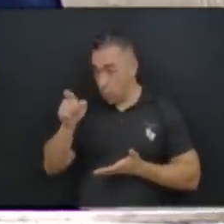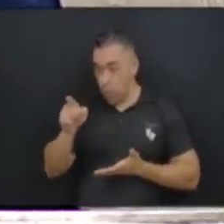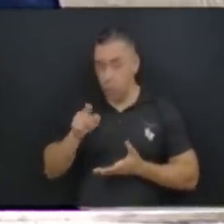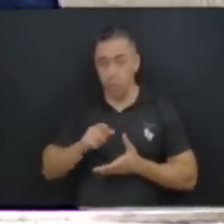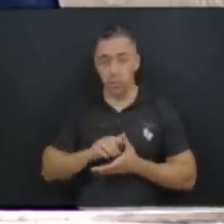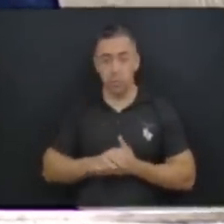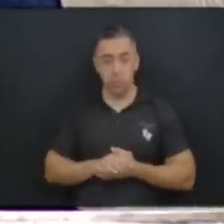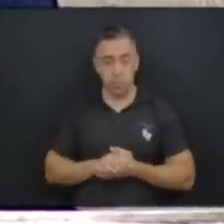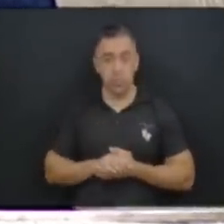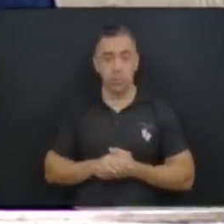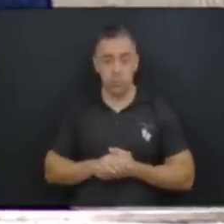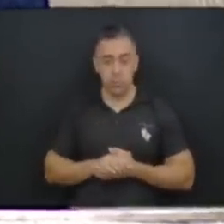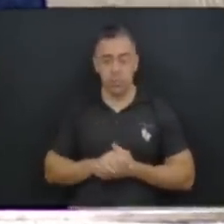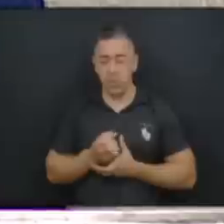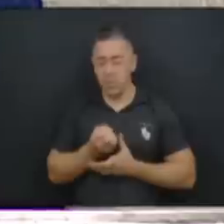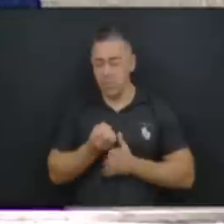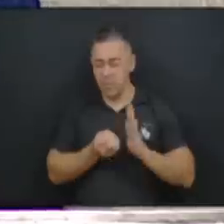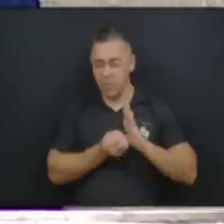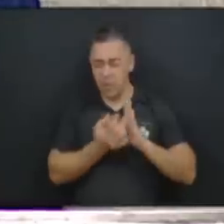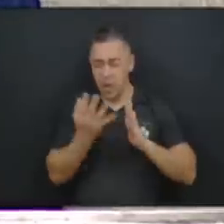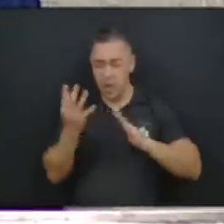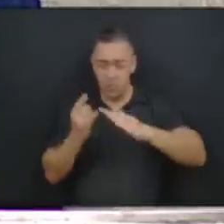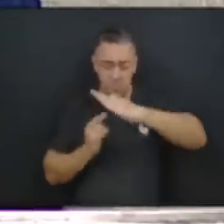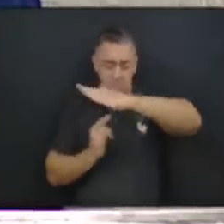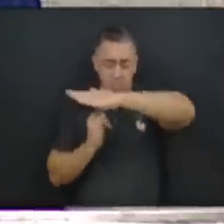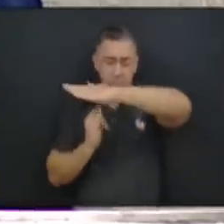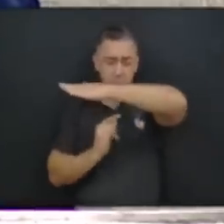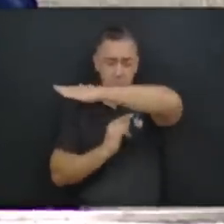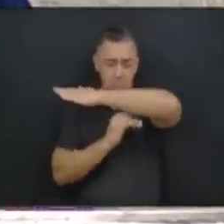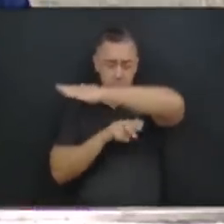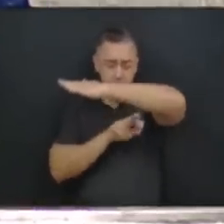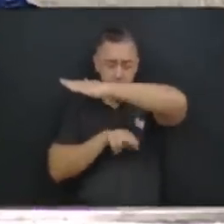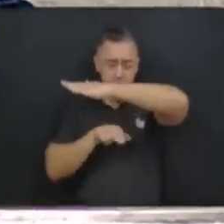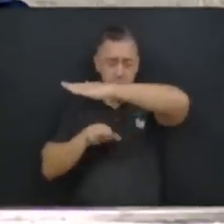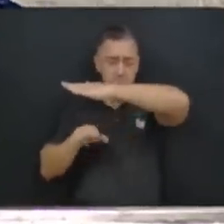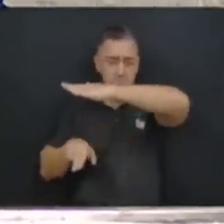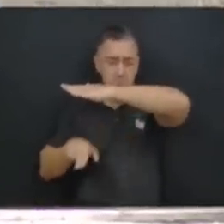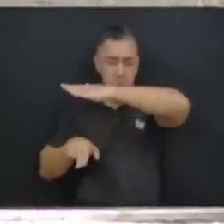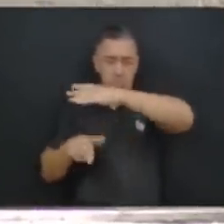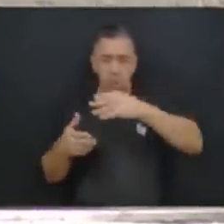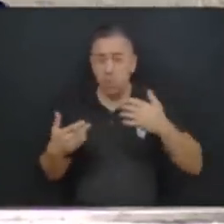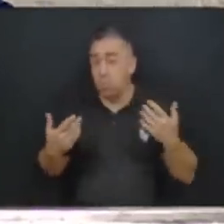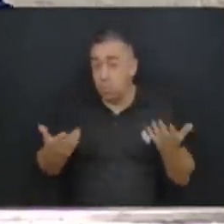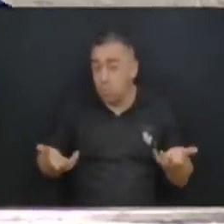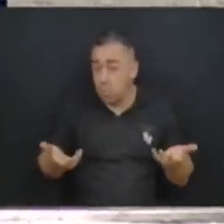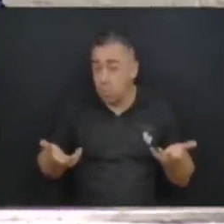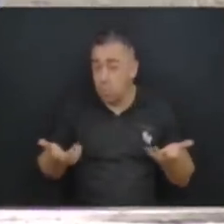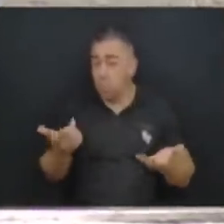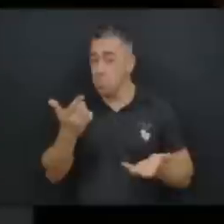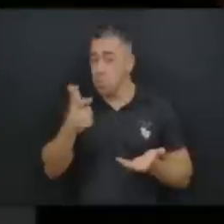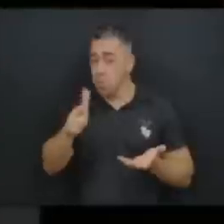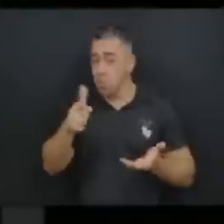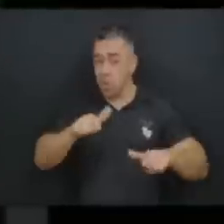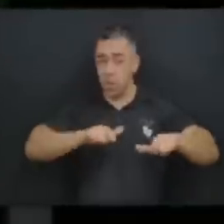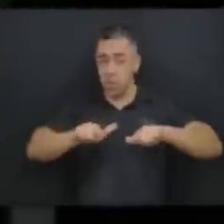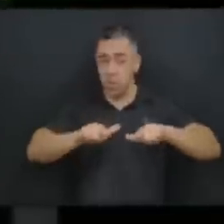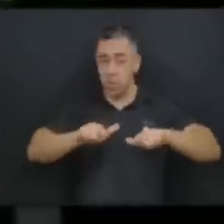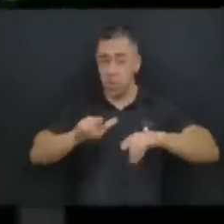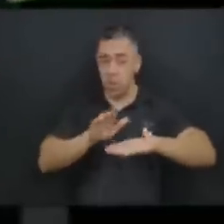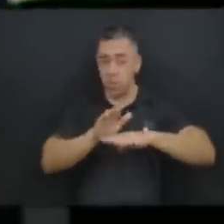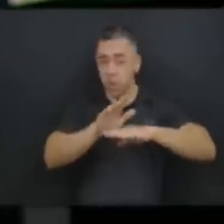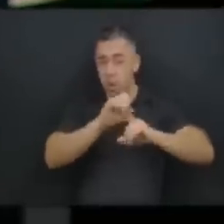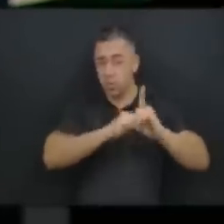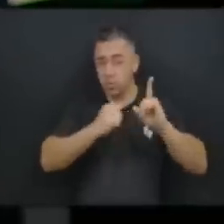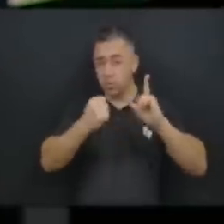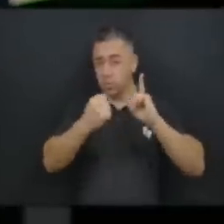um deles abaixo da linha da pobreza não é um trabalho social que possa resolver